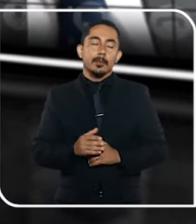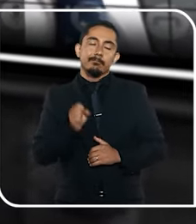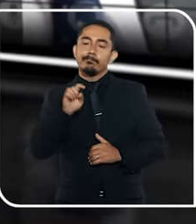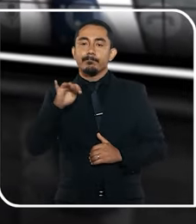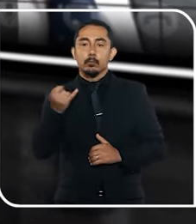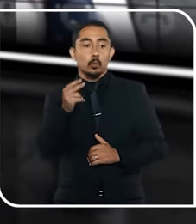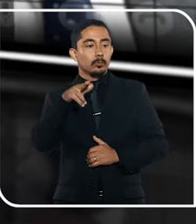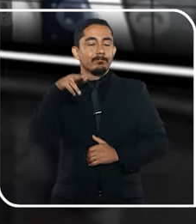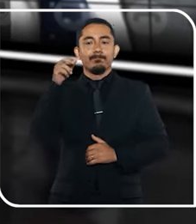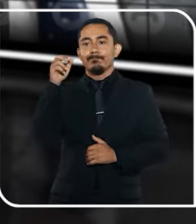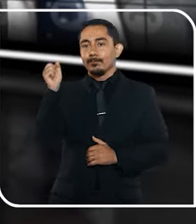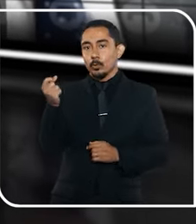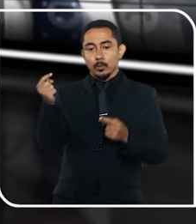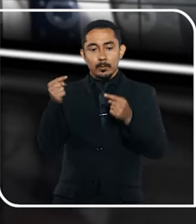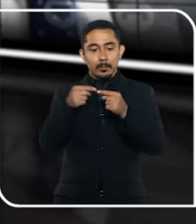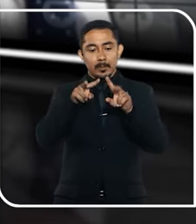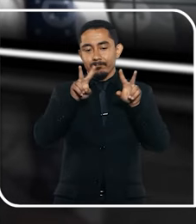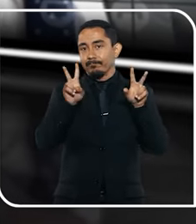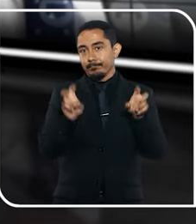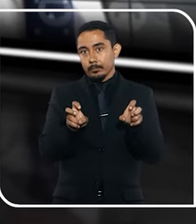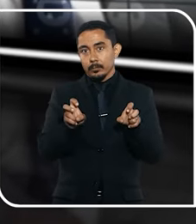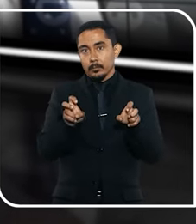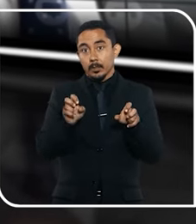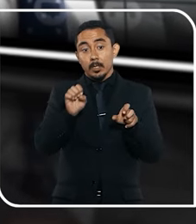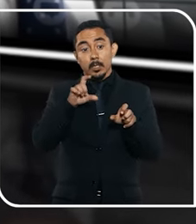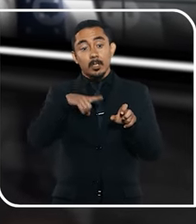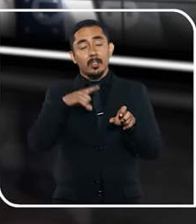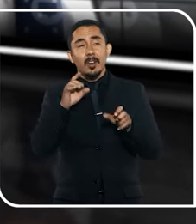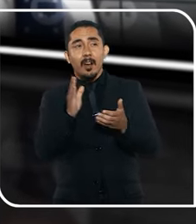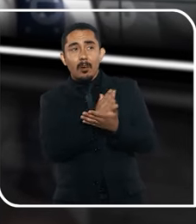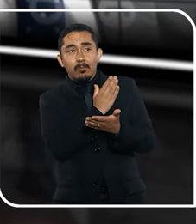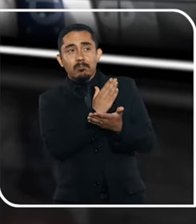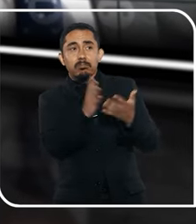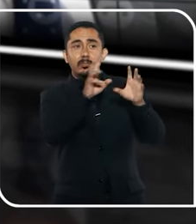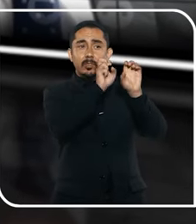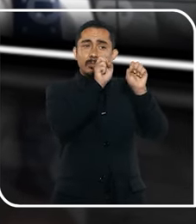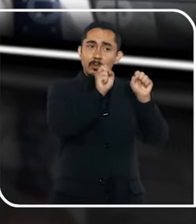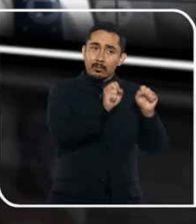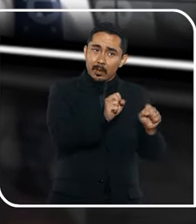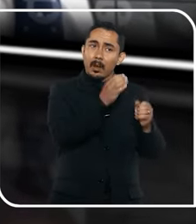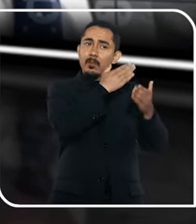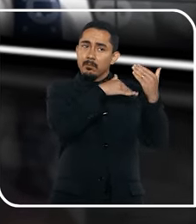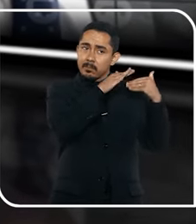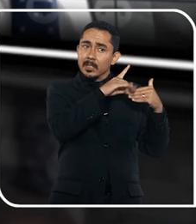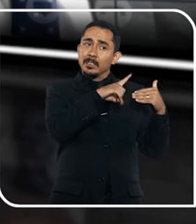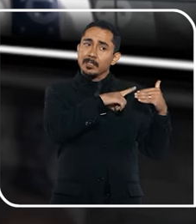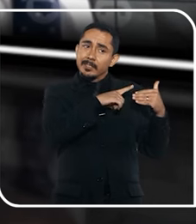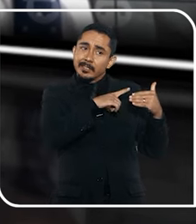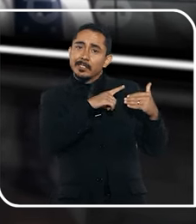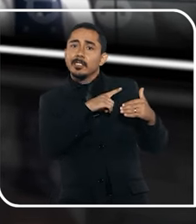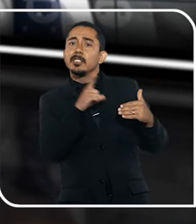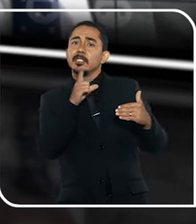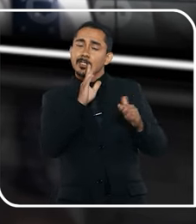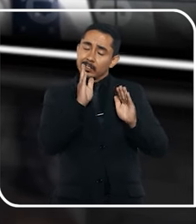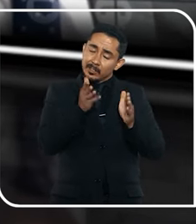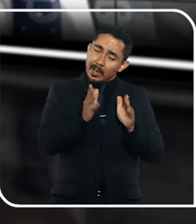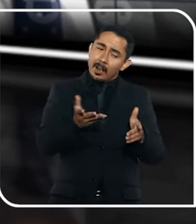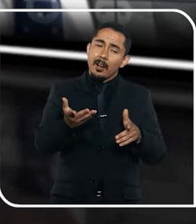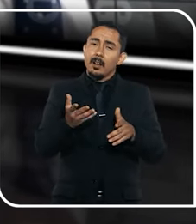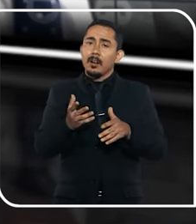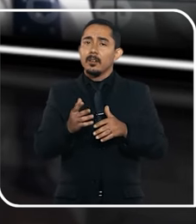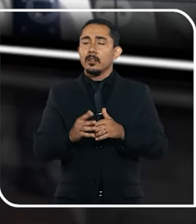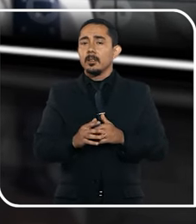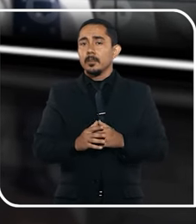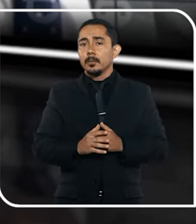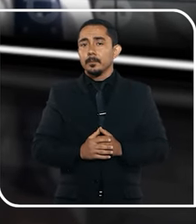STJ nunca tinha enfrentado esse tipo de matéria. Tínhamos poucos tribunais que à época já tinham